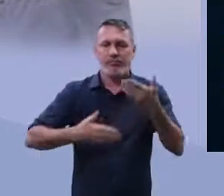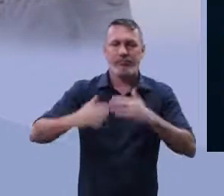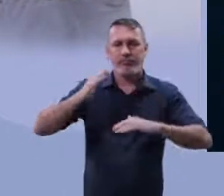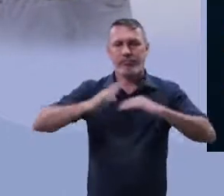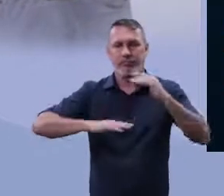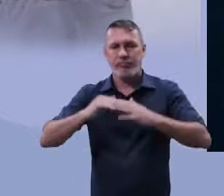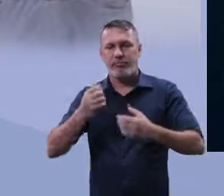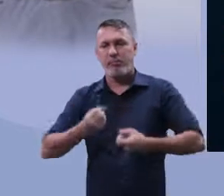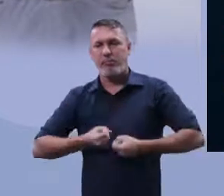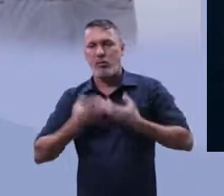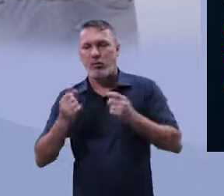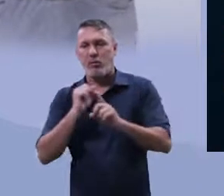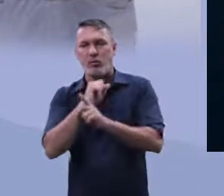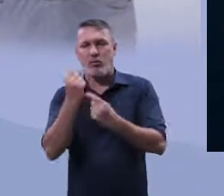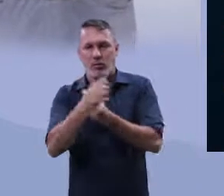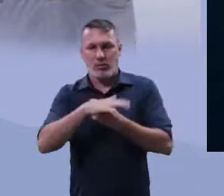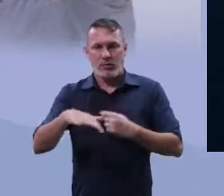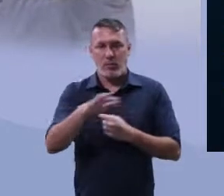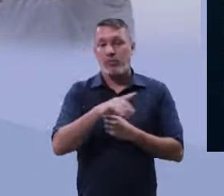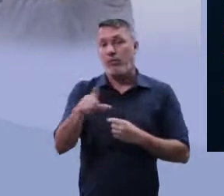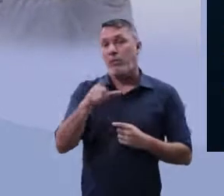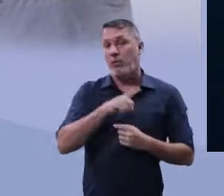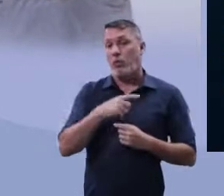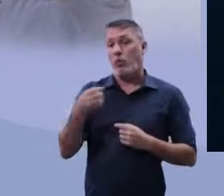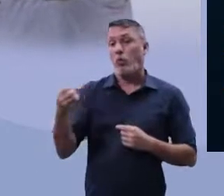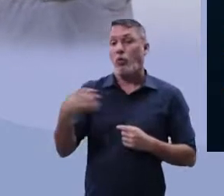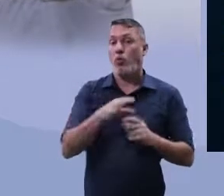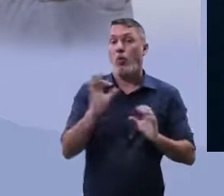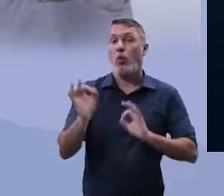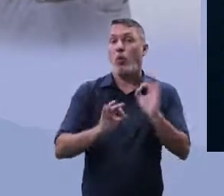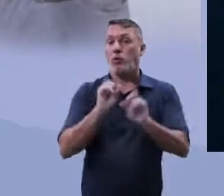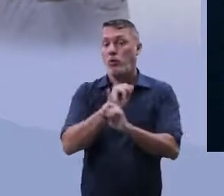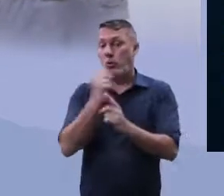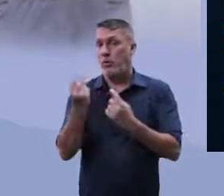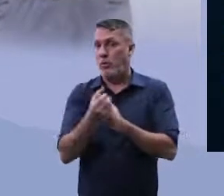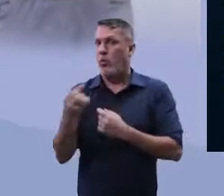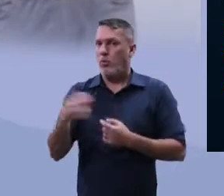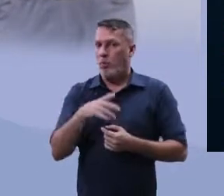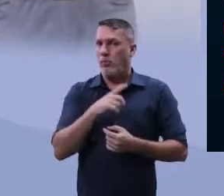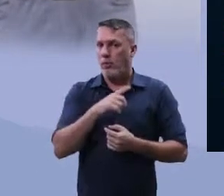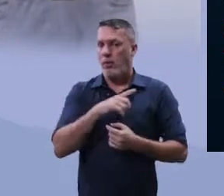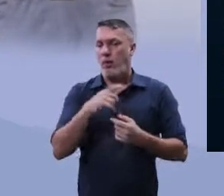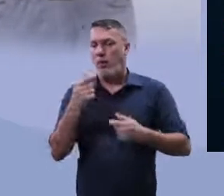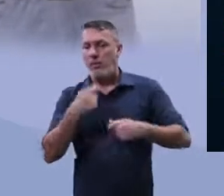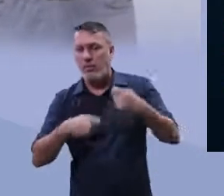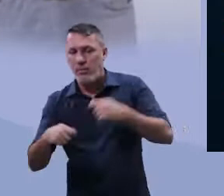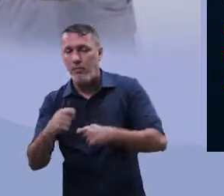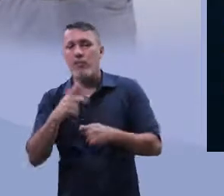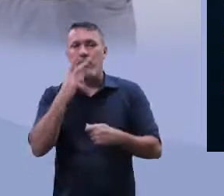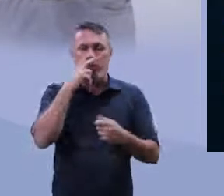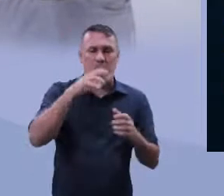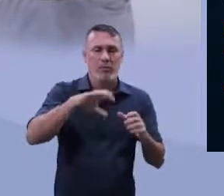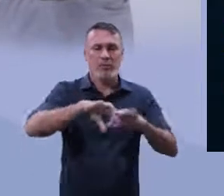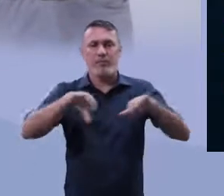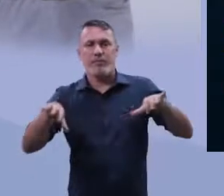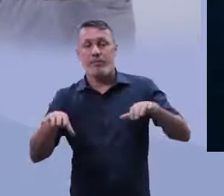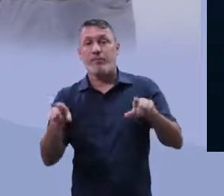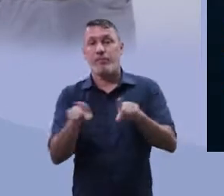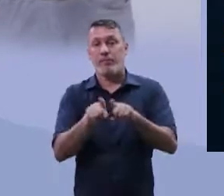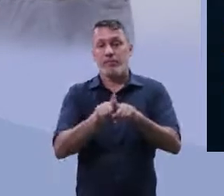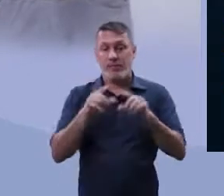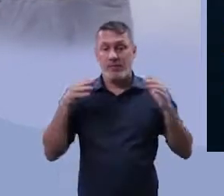a socialização da produção predominante da era industrial. Nós temos uma nova organização social. Né? Agora, a administração